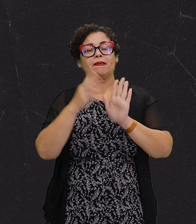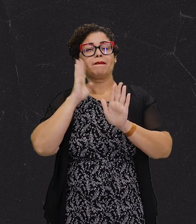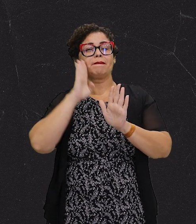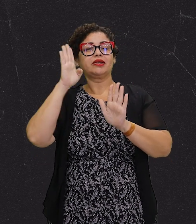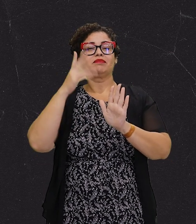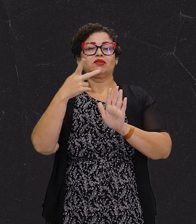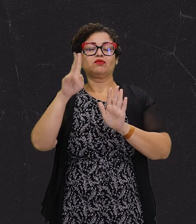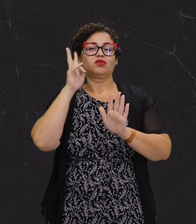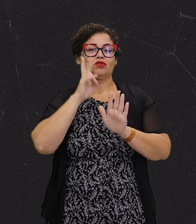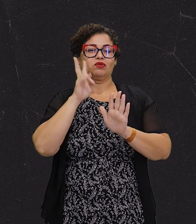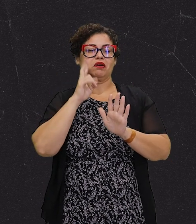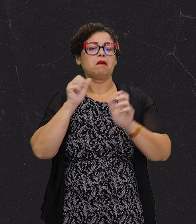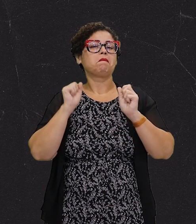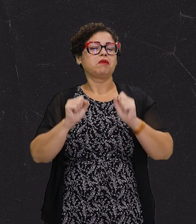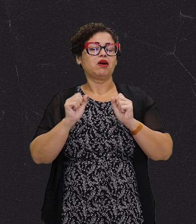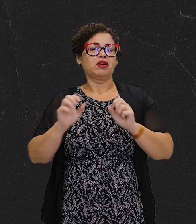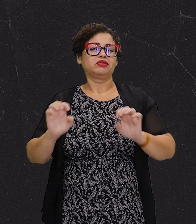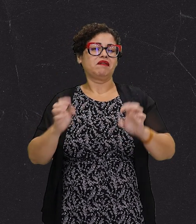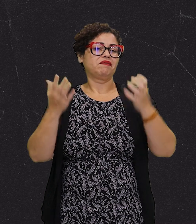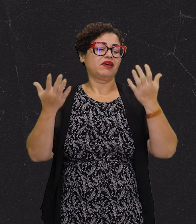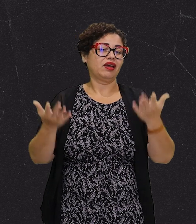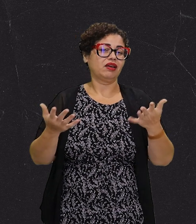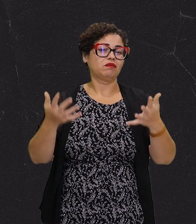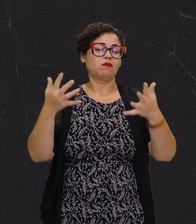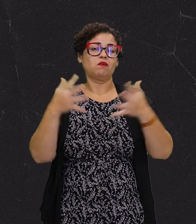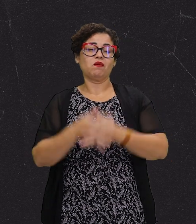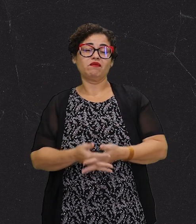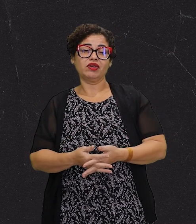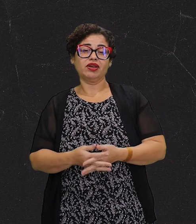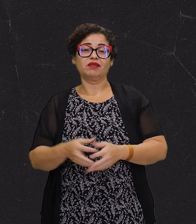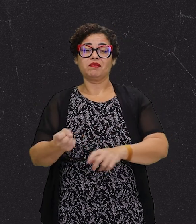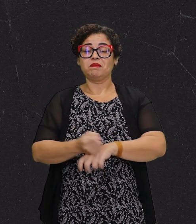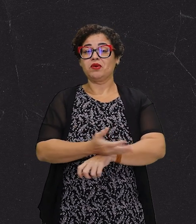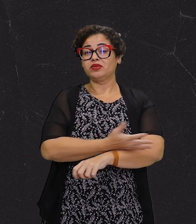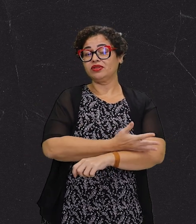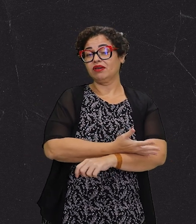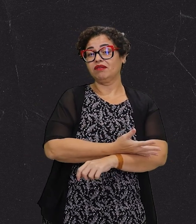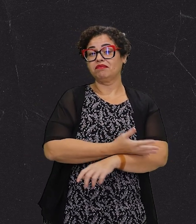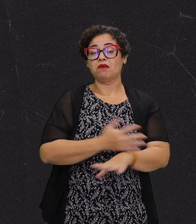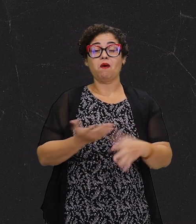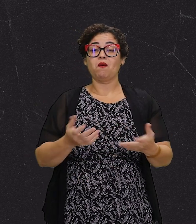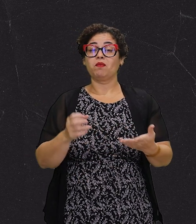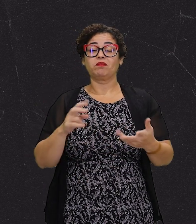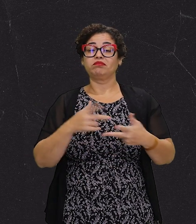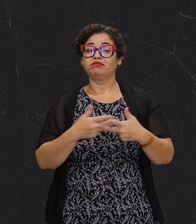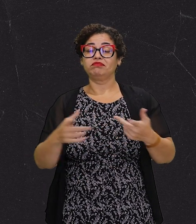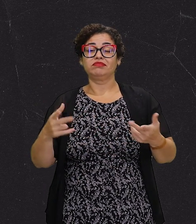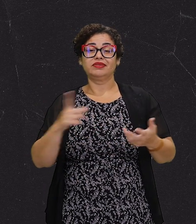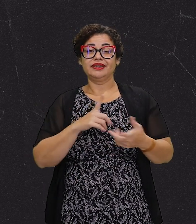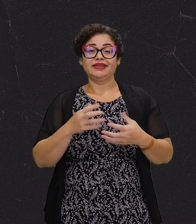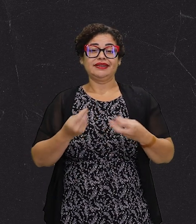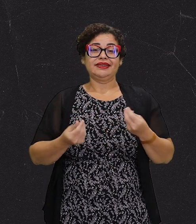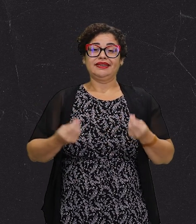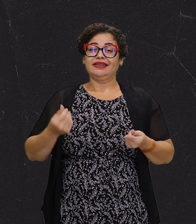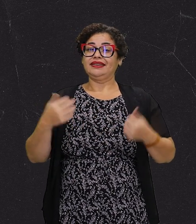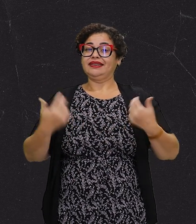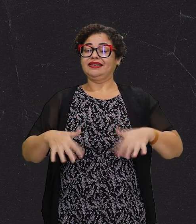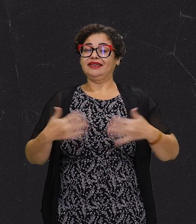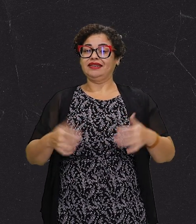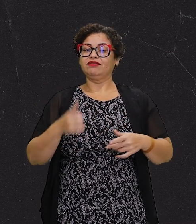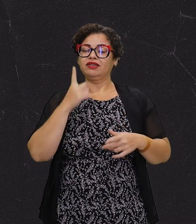sua história. Pode ser um evento, um conflito, uma emoção ou uma situação